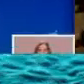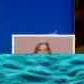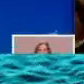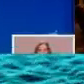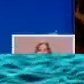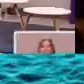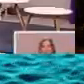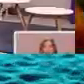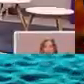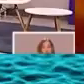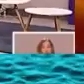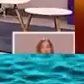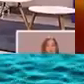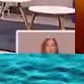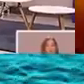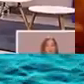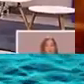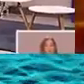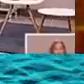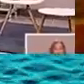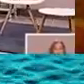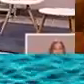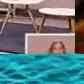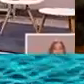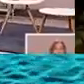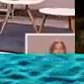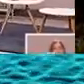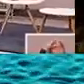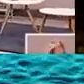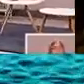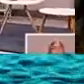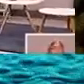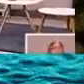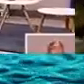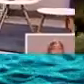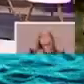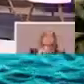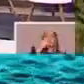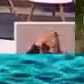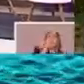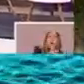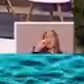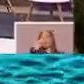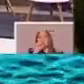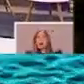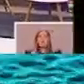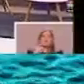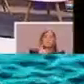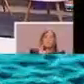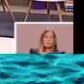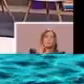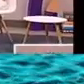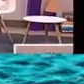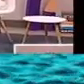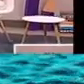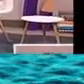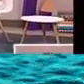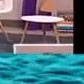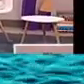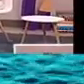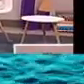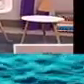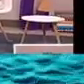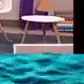Inesquecível. Vocês não notaram, são novos? São novos. É a primeira vez que tenho uma experiência destas. Eu já vivi algumas. Foram apesar de tudo, mesmo quando muito intensas, foram curtas. Esta